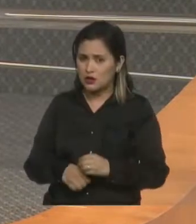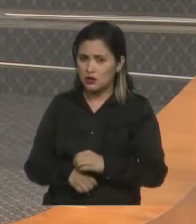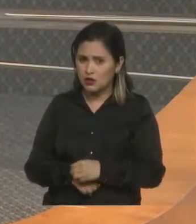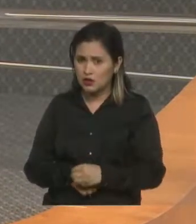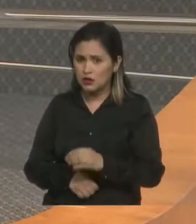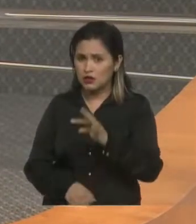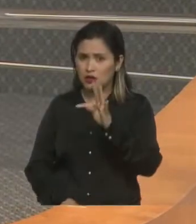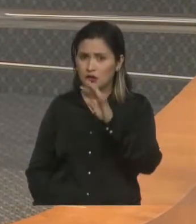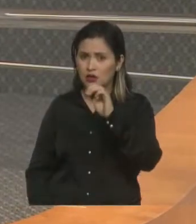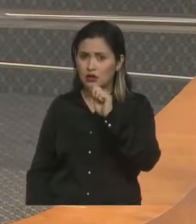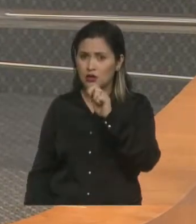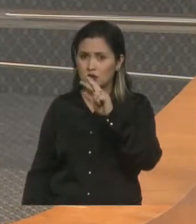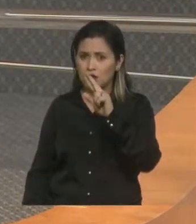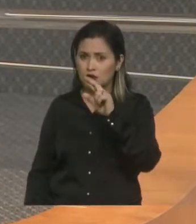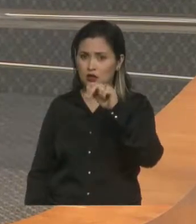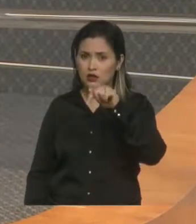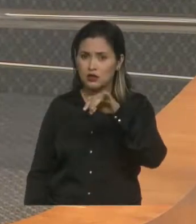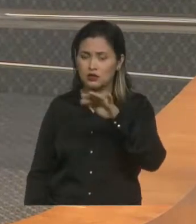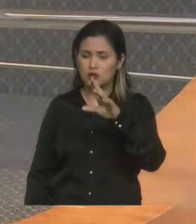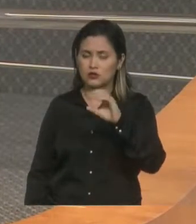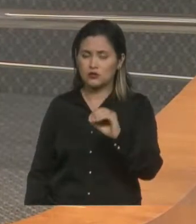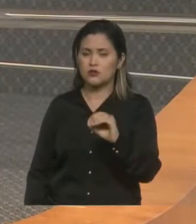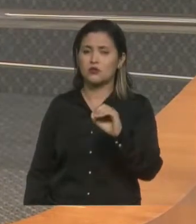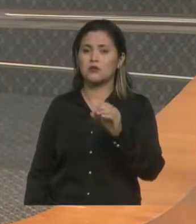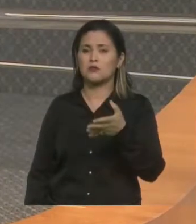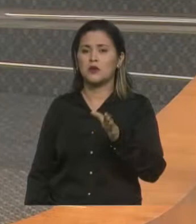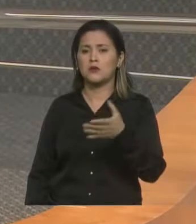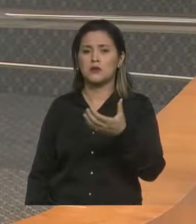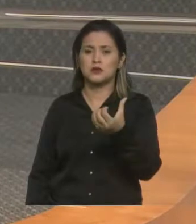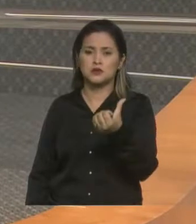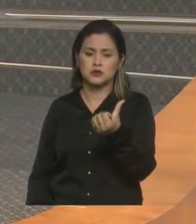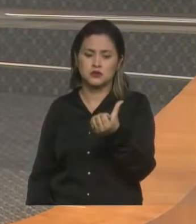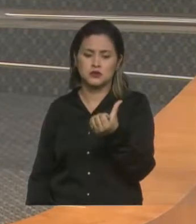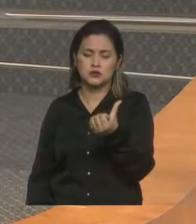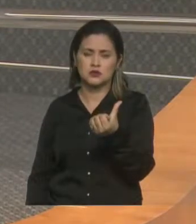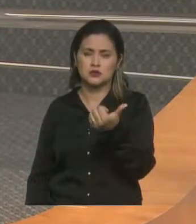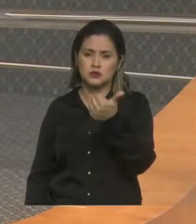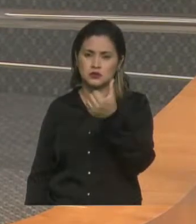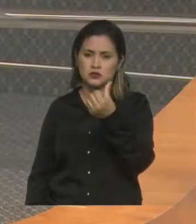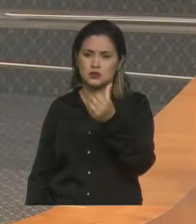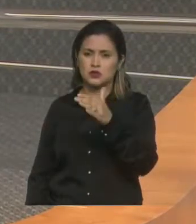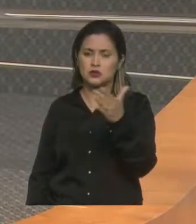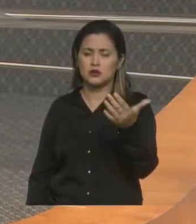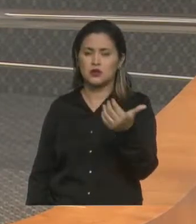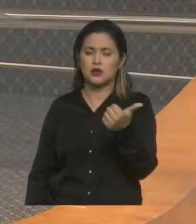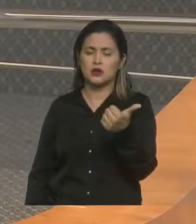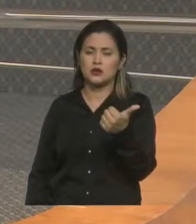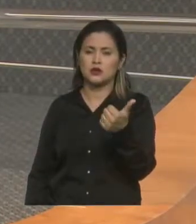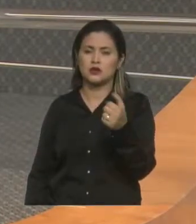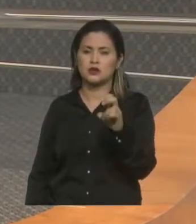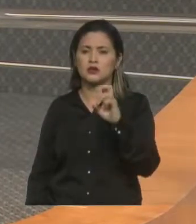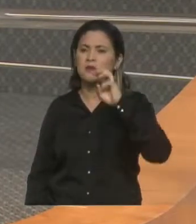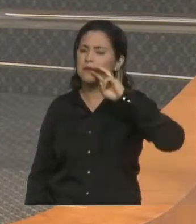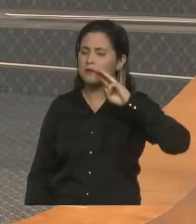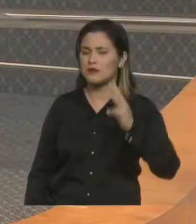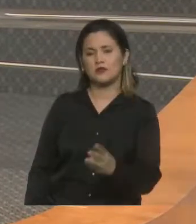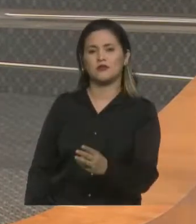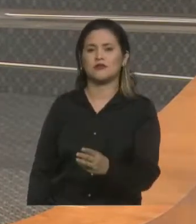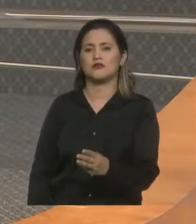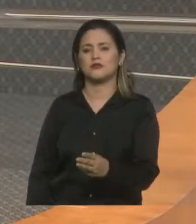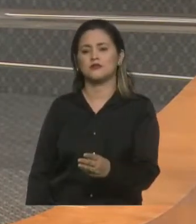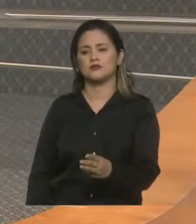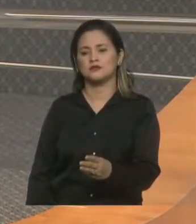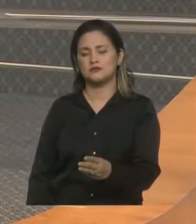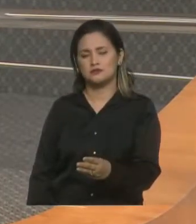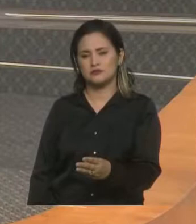depender do resultado da quimioterapia, que muitas vezes os processos que o Estado recebe fazem com que a Secretaria tenha que arcar